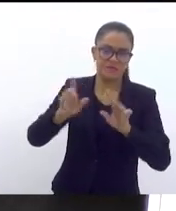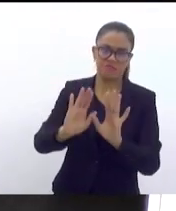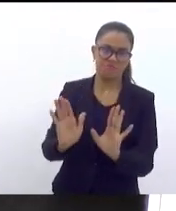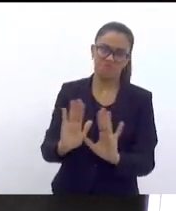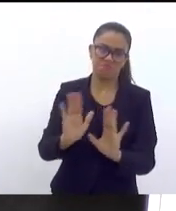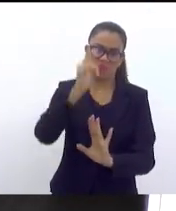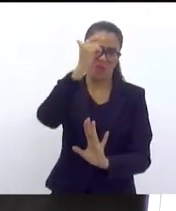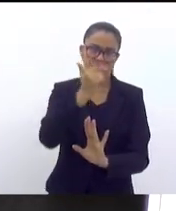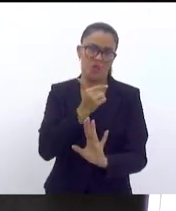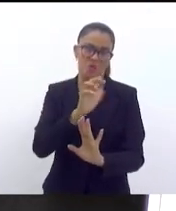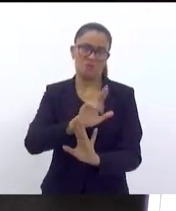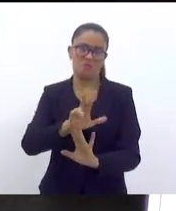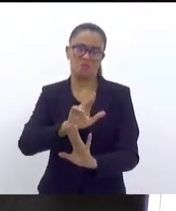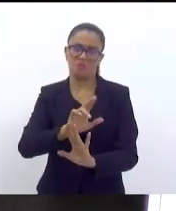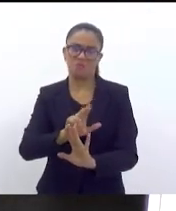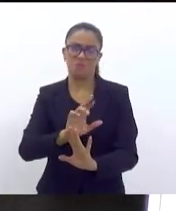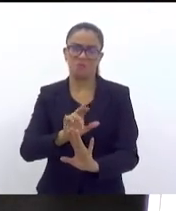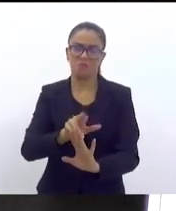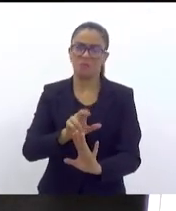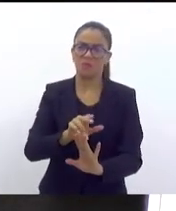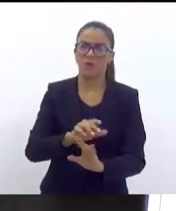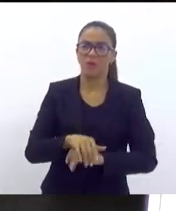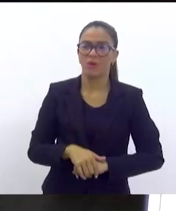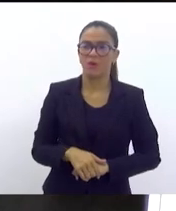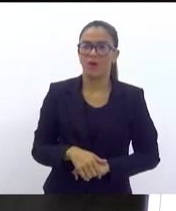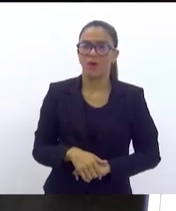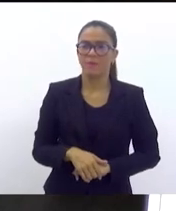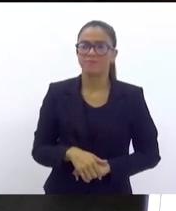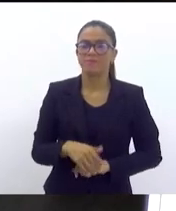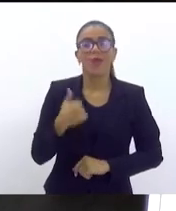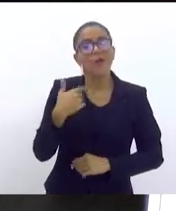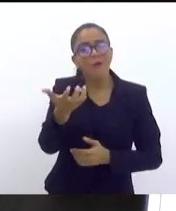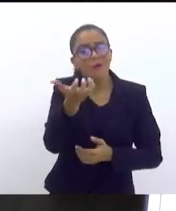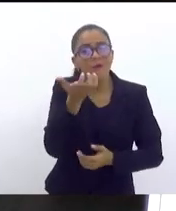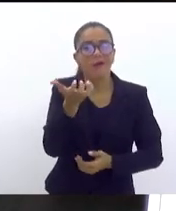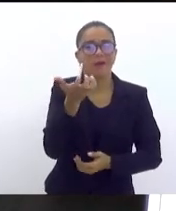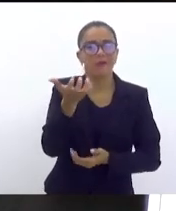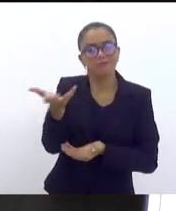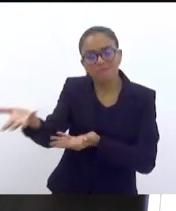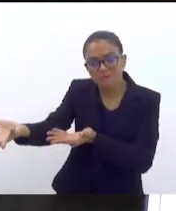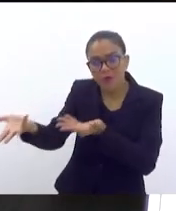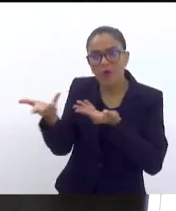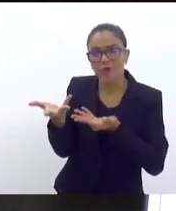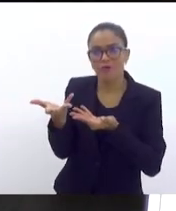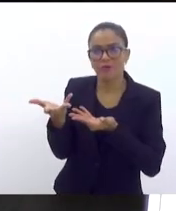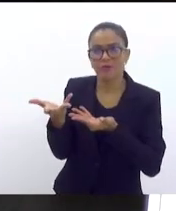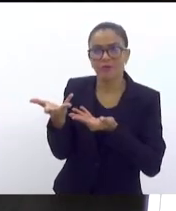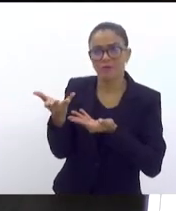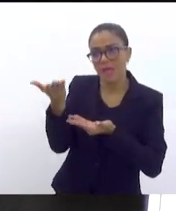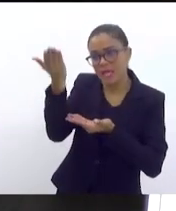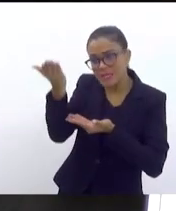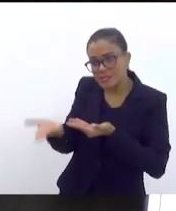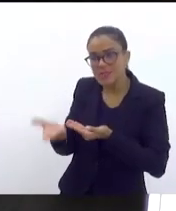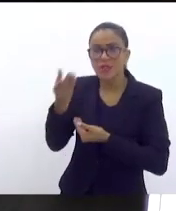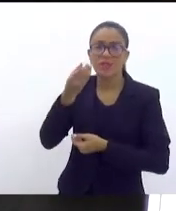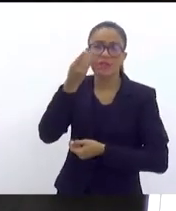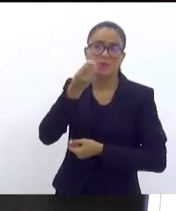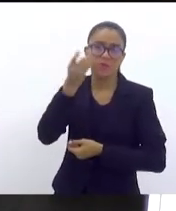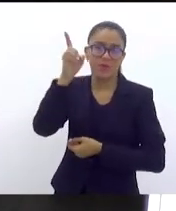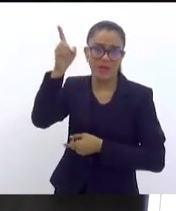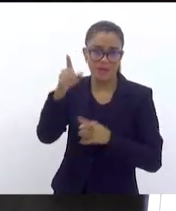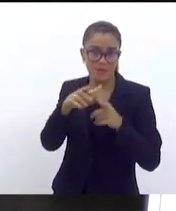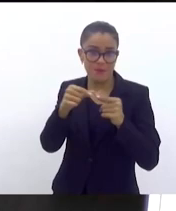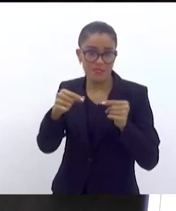eu deixo eu deixo a eu queria convidar esse Nobre Deputado laud de Brasília